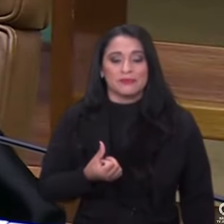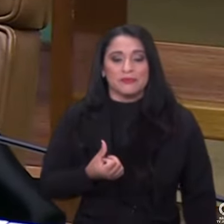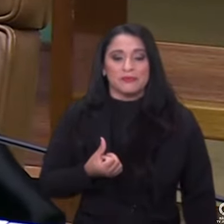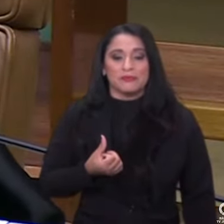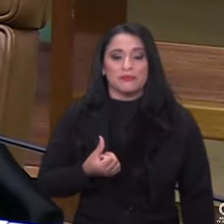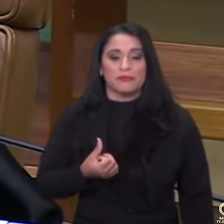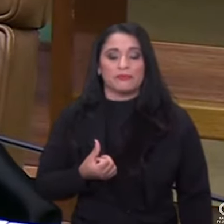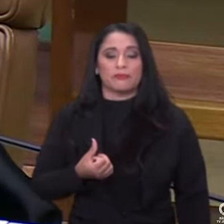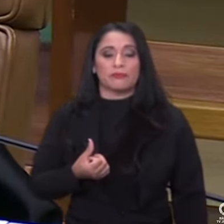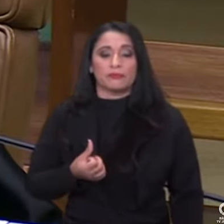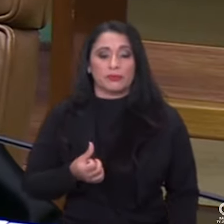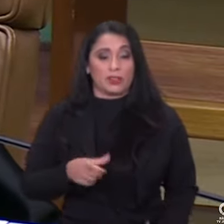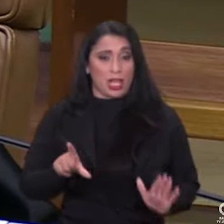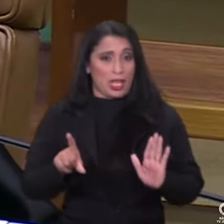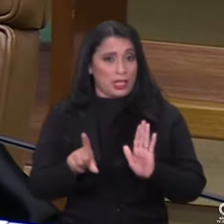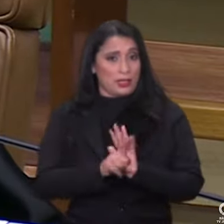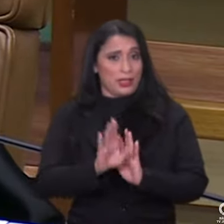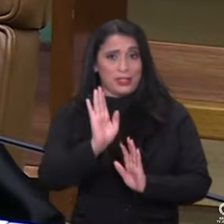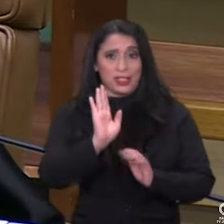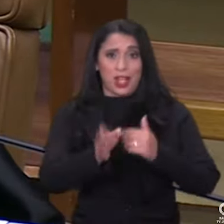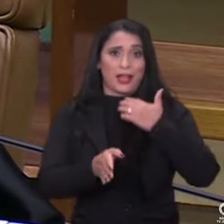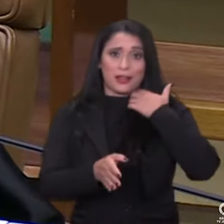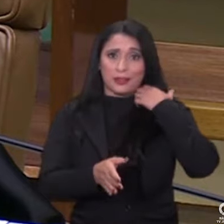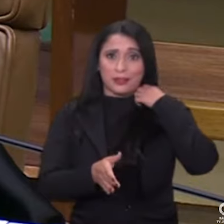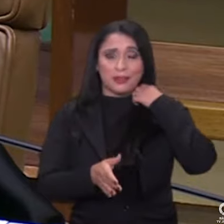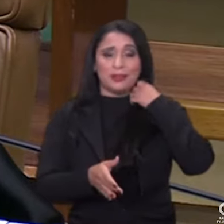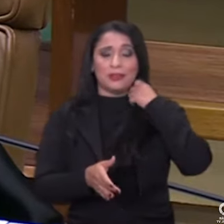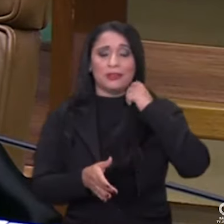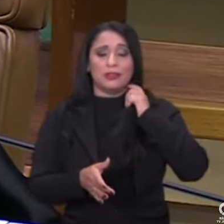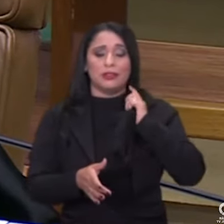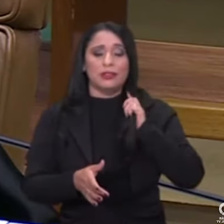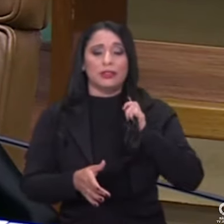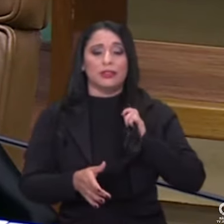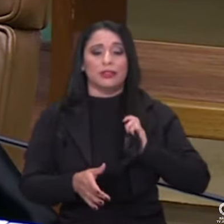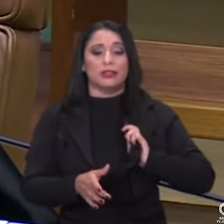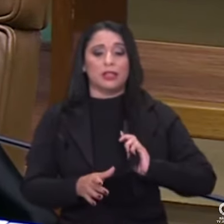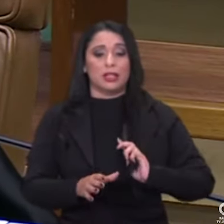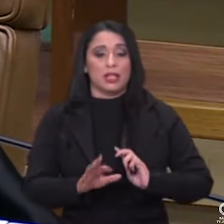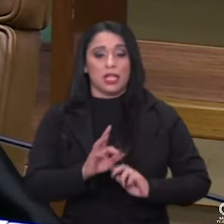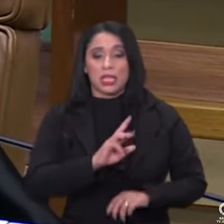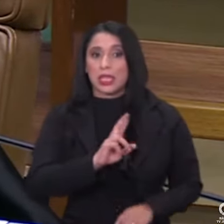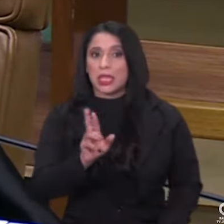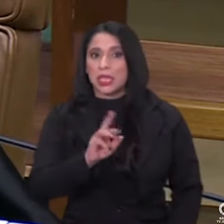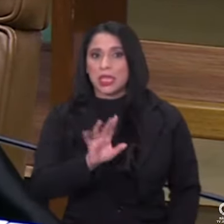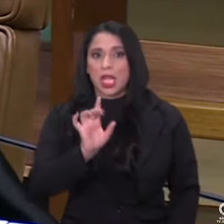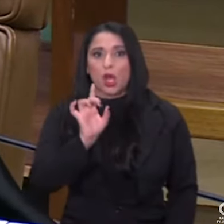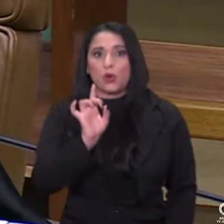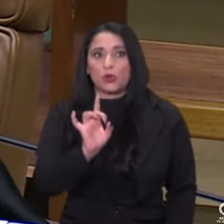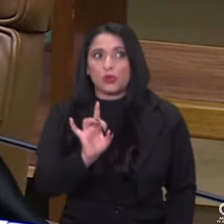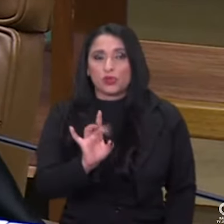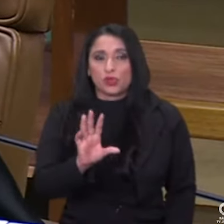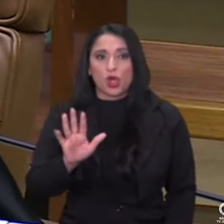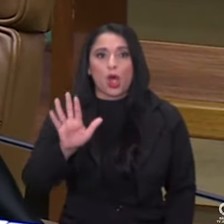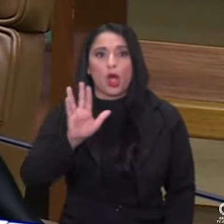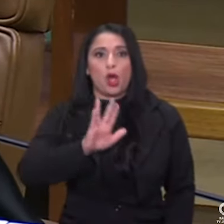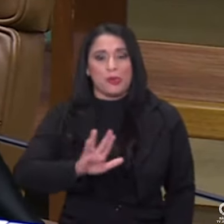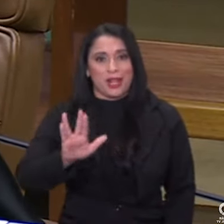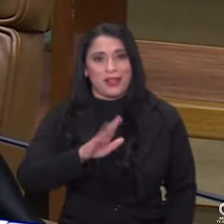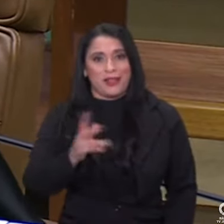desde que sancionada a lei. E repito, não só para cannabis, para todas as drogas.